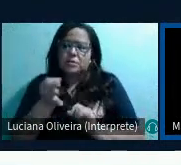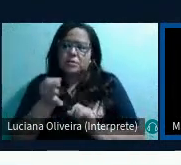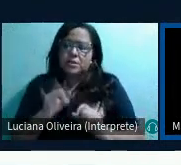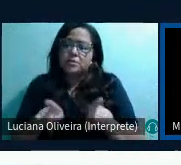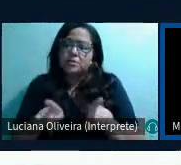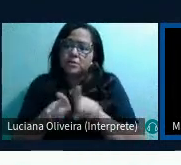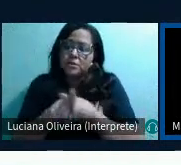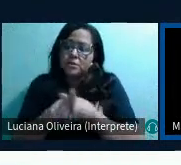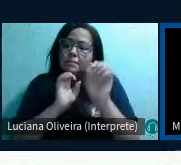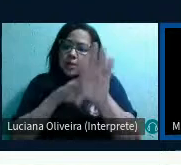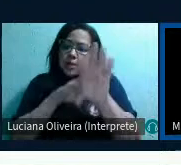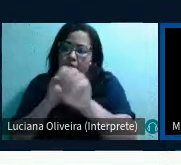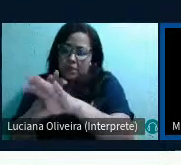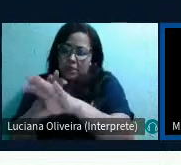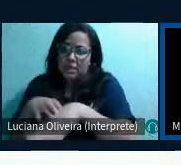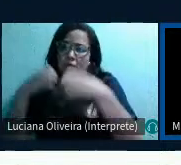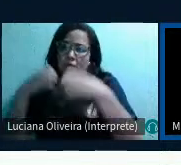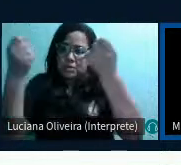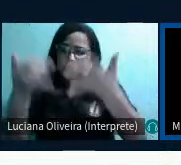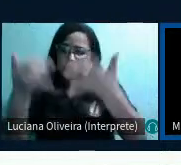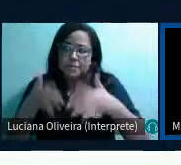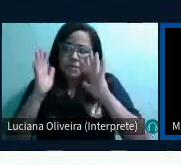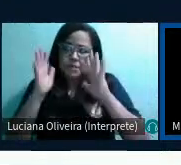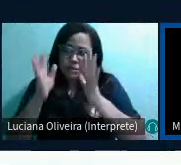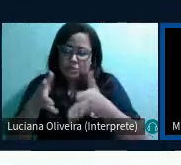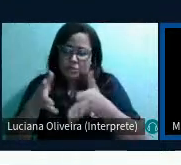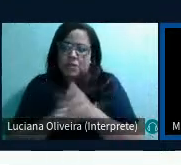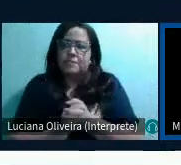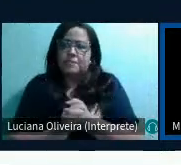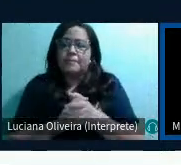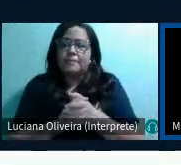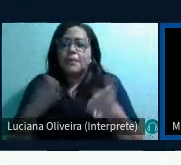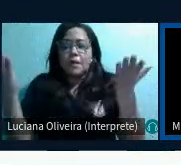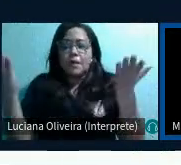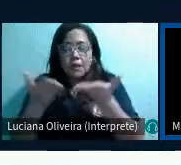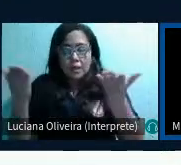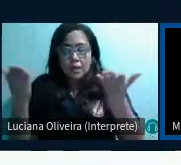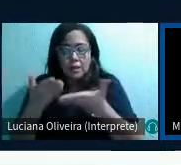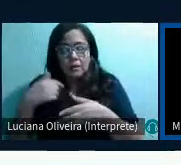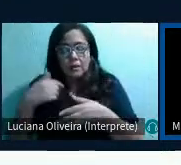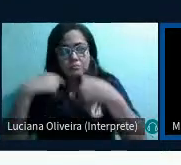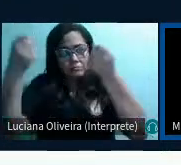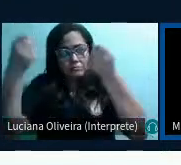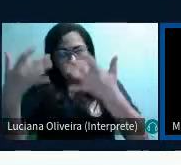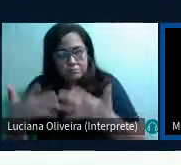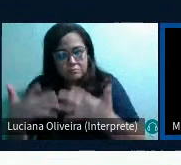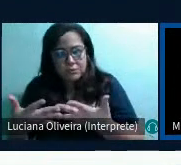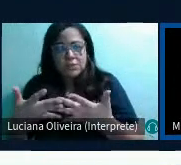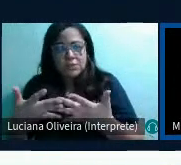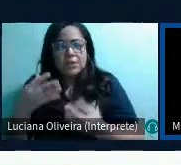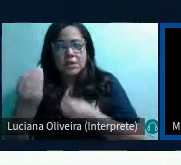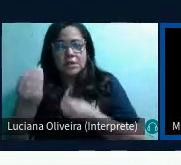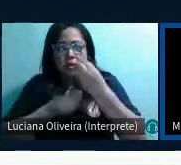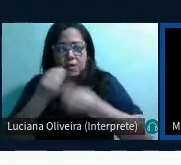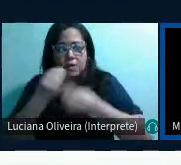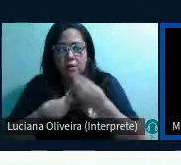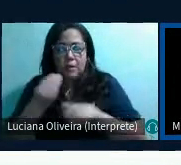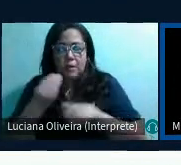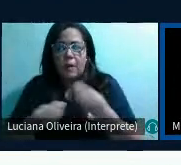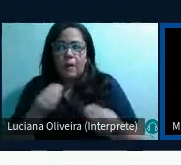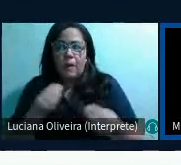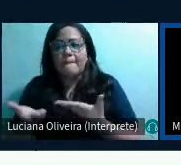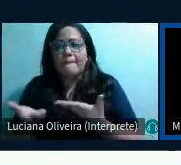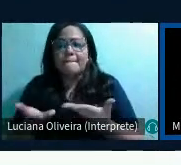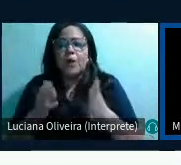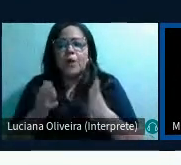isso. Esse primeiro assunto aqui que eu vou estar apresentando, funcionamento, ele já é citado, né, por Marcos Portela no